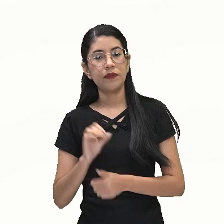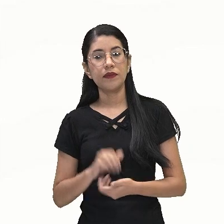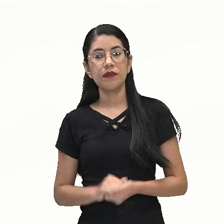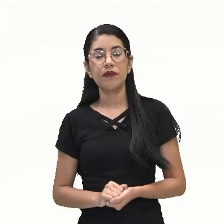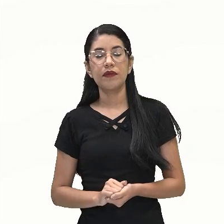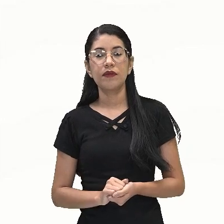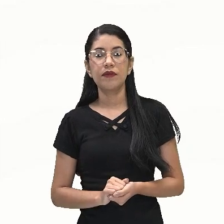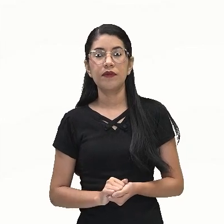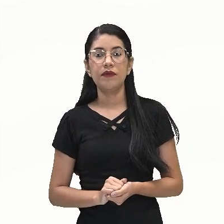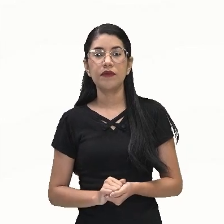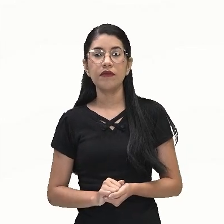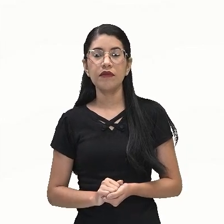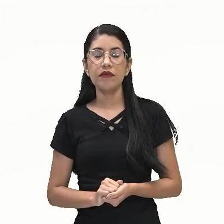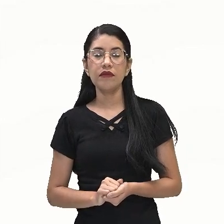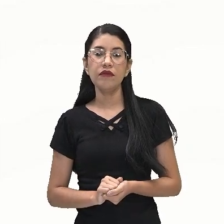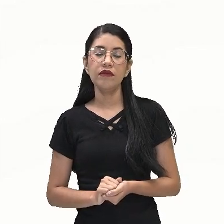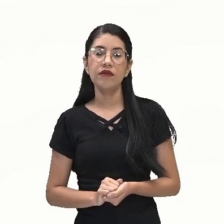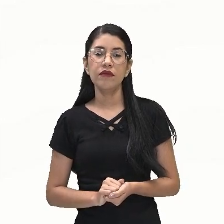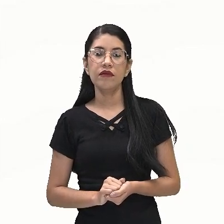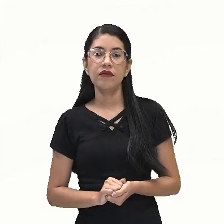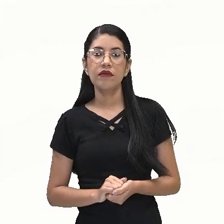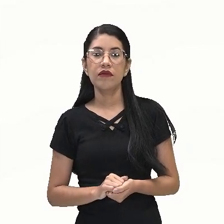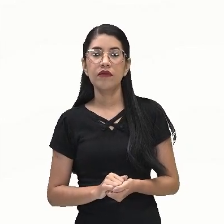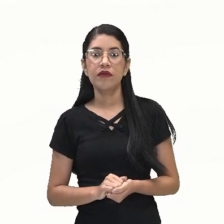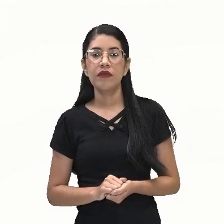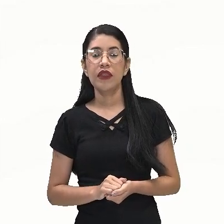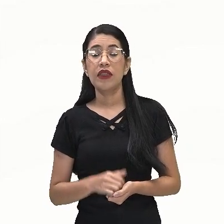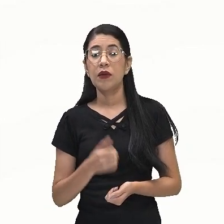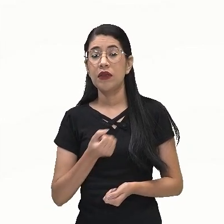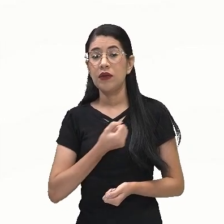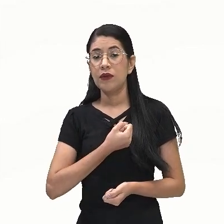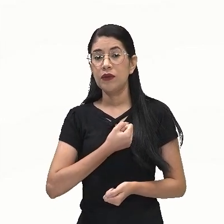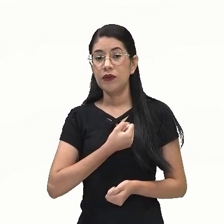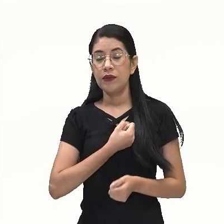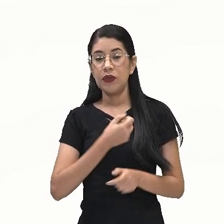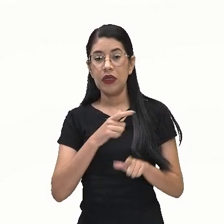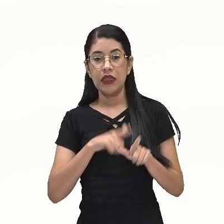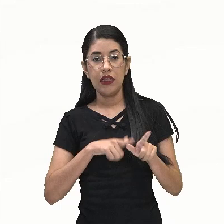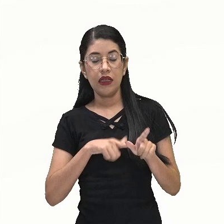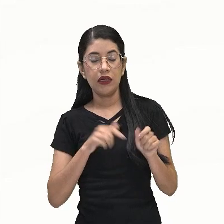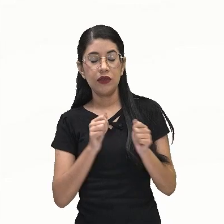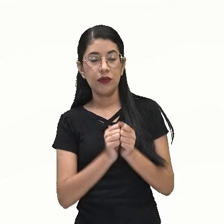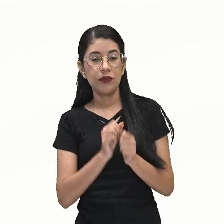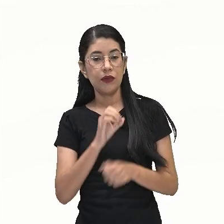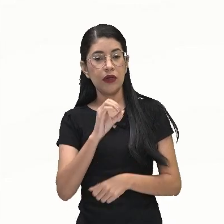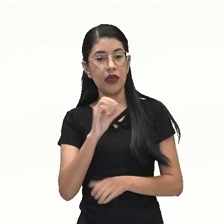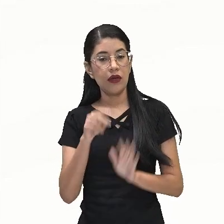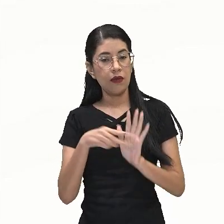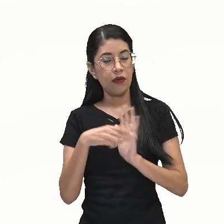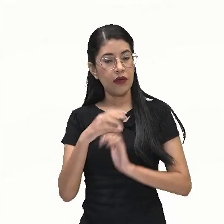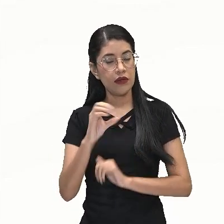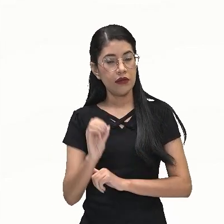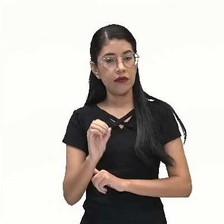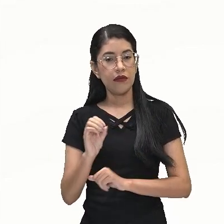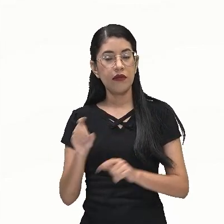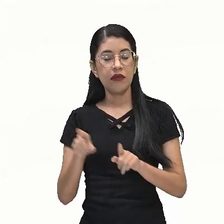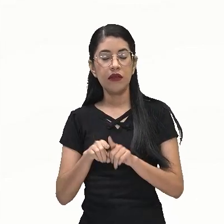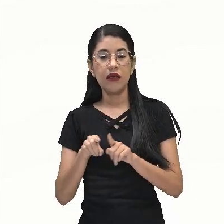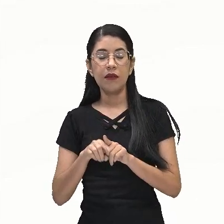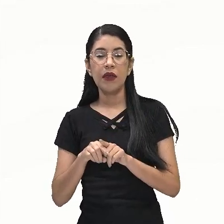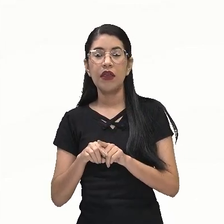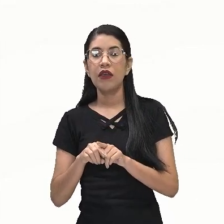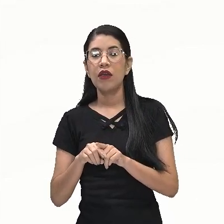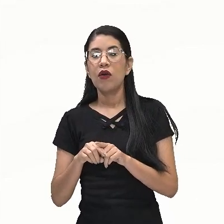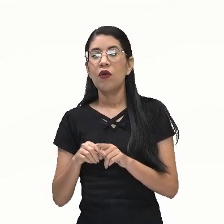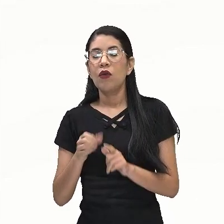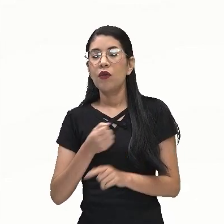0 também. Então, quando eu tenho o meu número que está com a letra igual a 0 e o meu termo